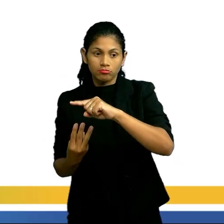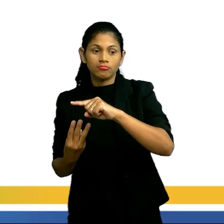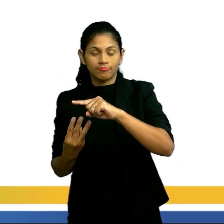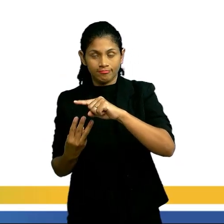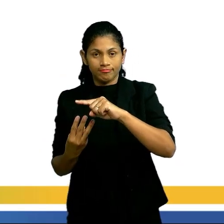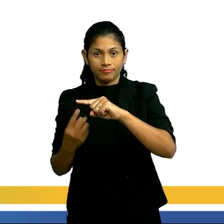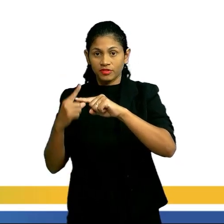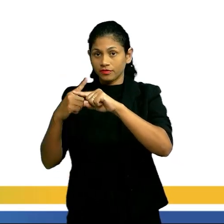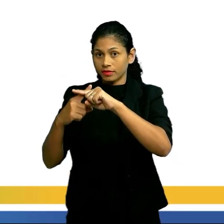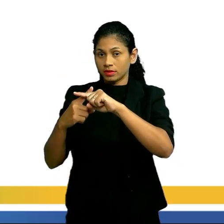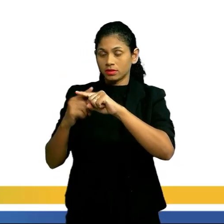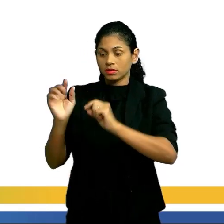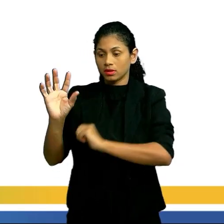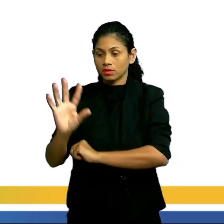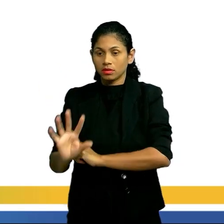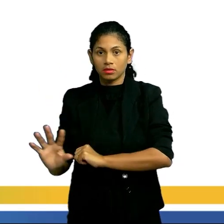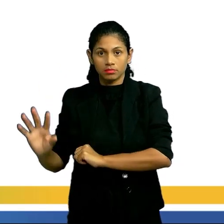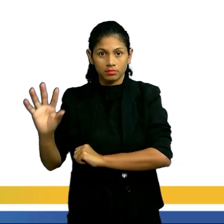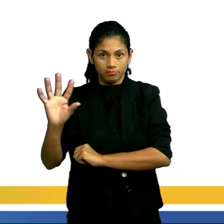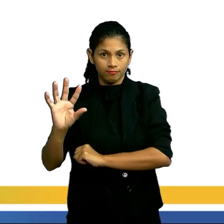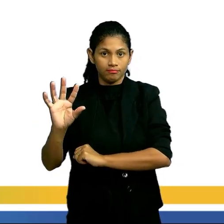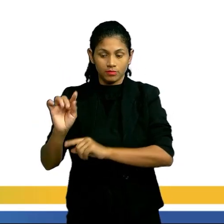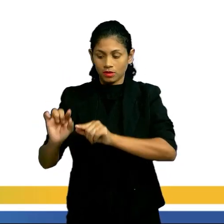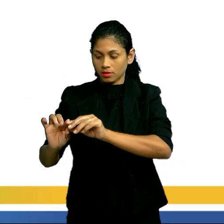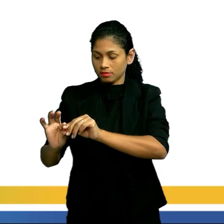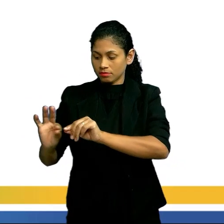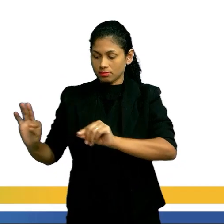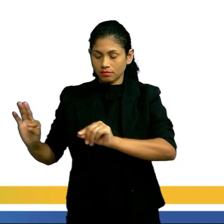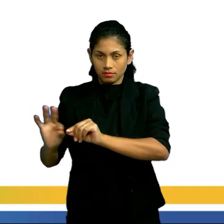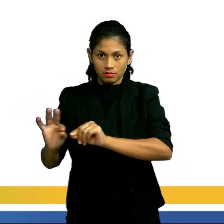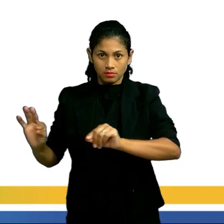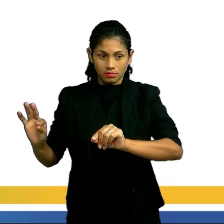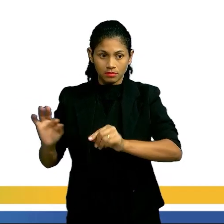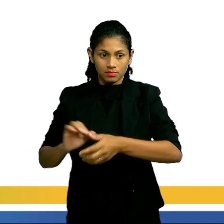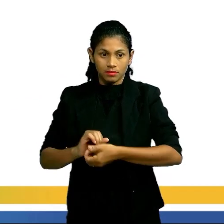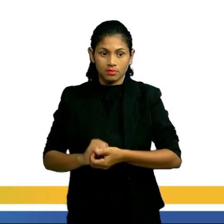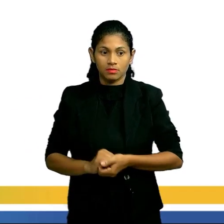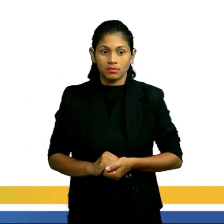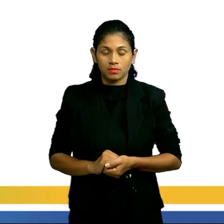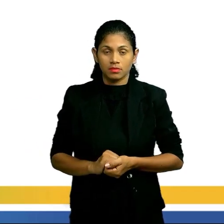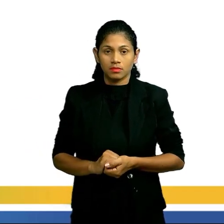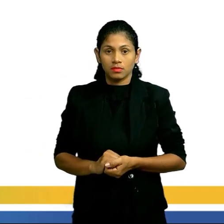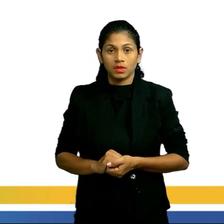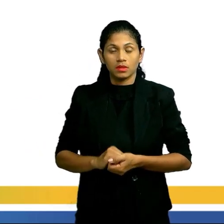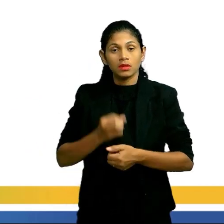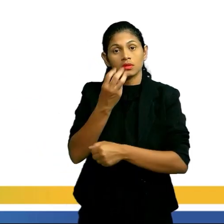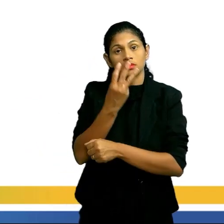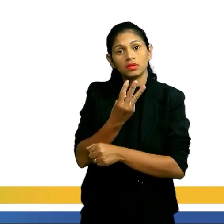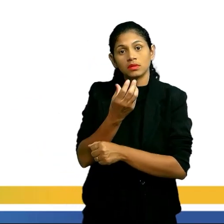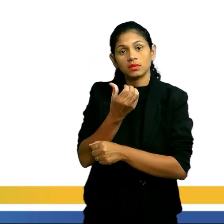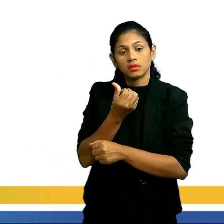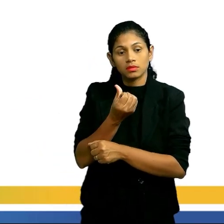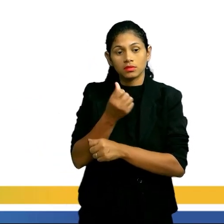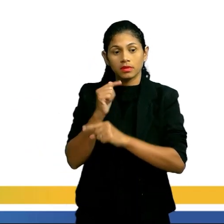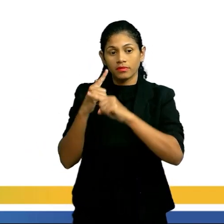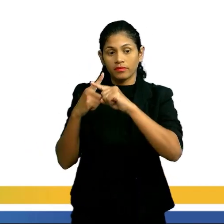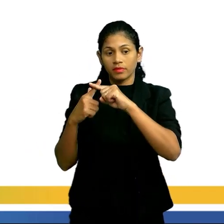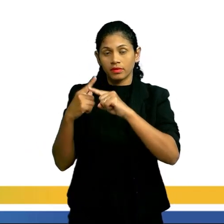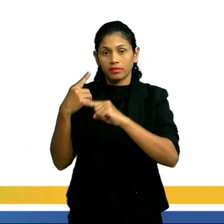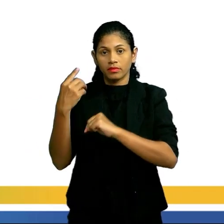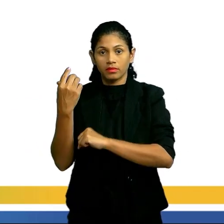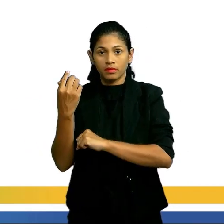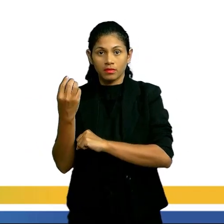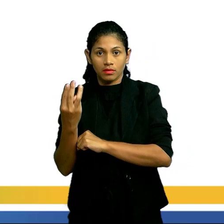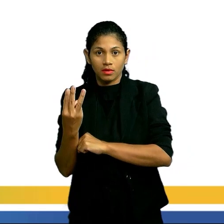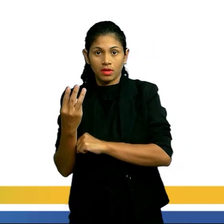Esse 3 que está dividindo, eu vou passar multiplicando. Ficar 36 vezes 3 igual a 4 vezes a